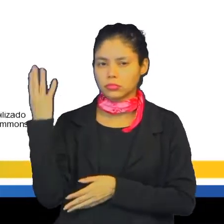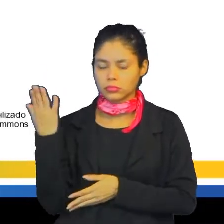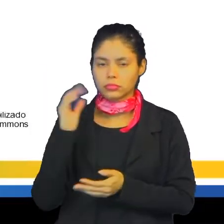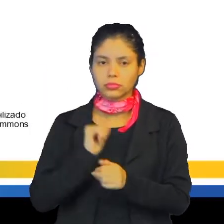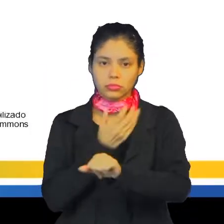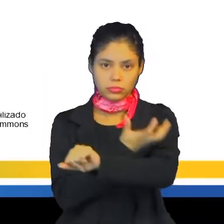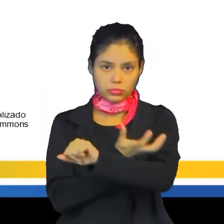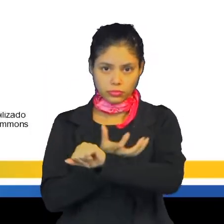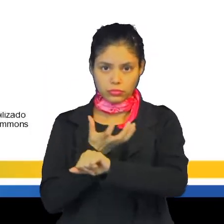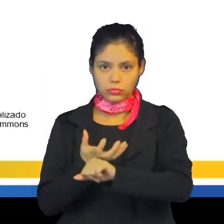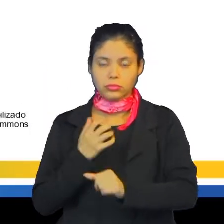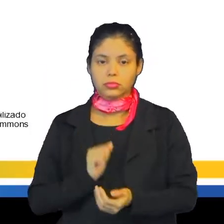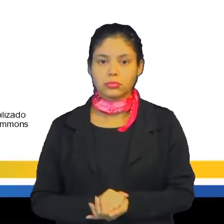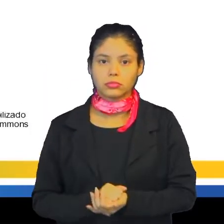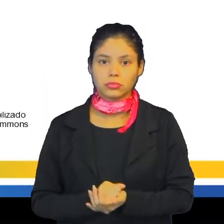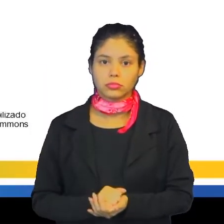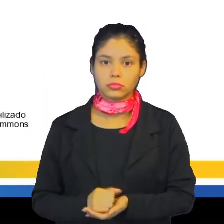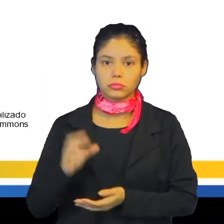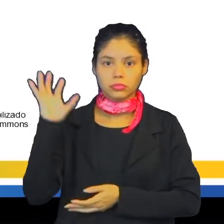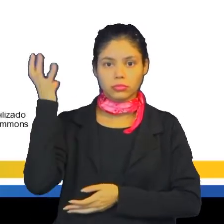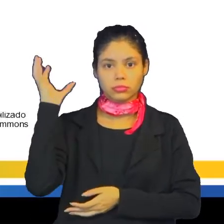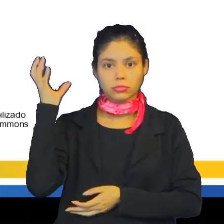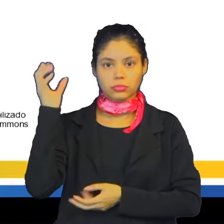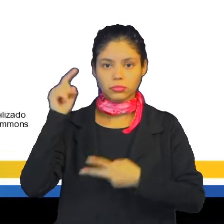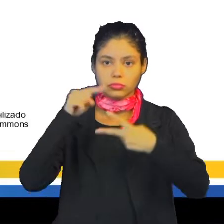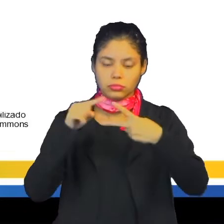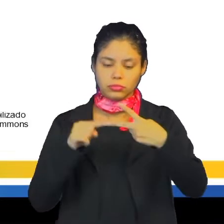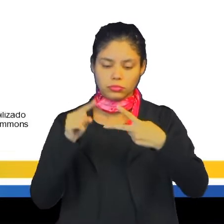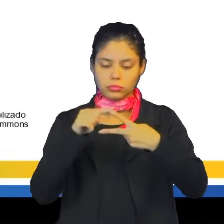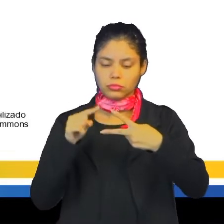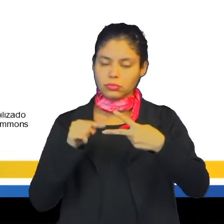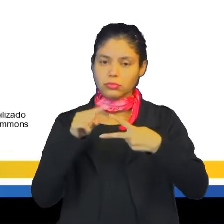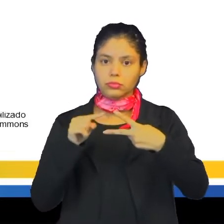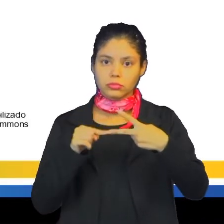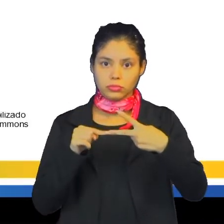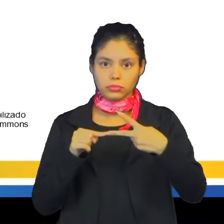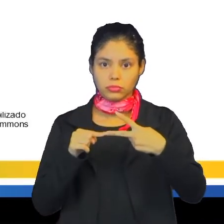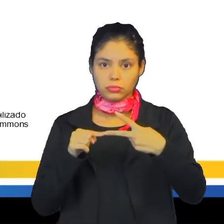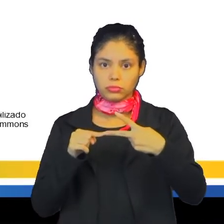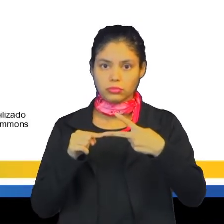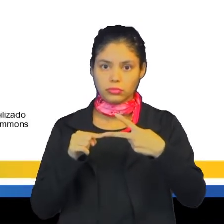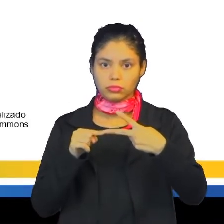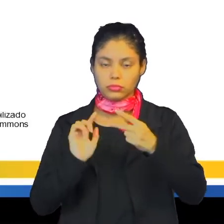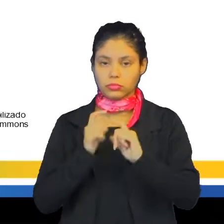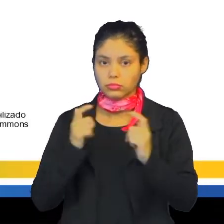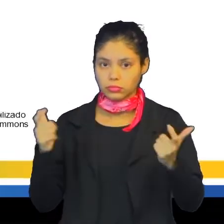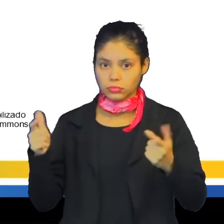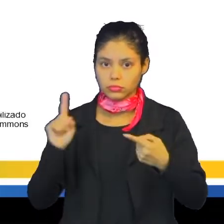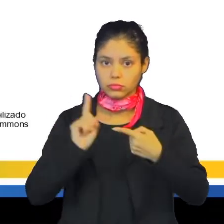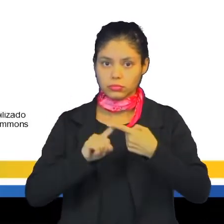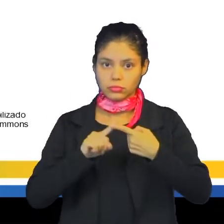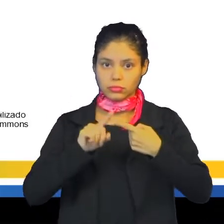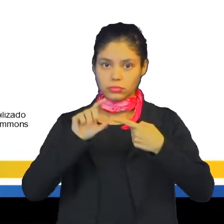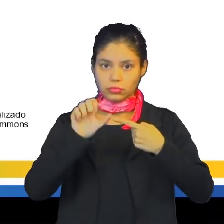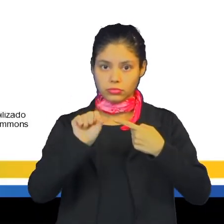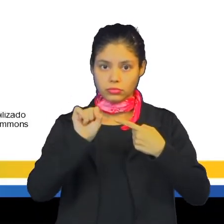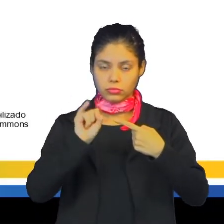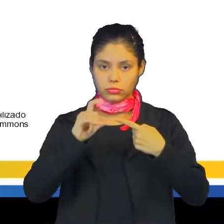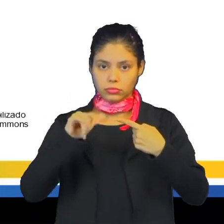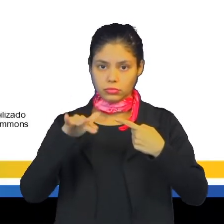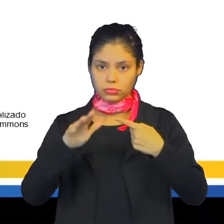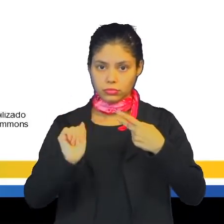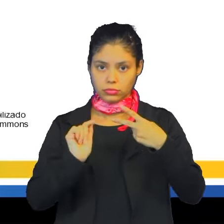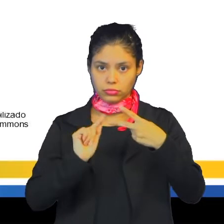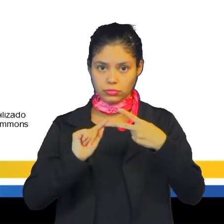dos vegetais, existe aí dois ramos principais, né? Dois vasos maiores. Nós temos o xilema e